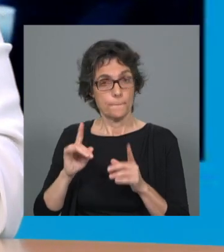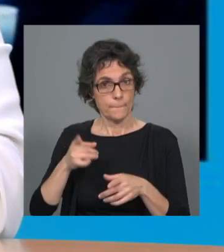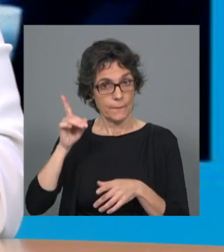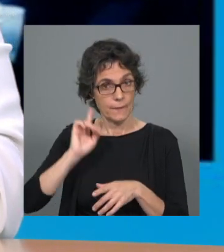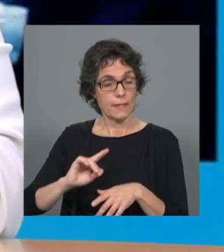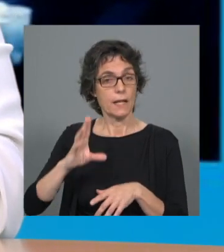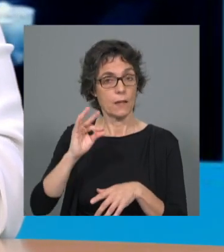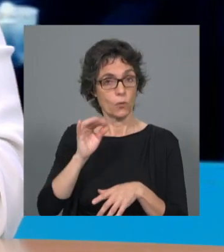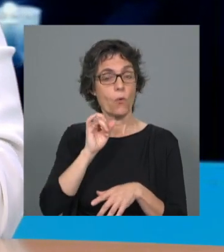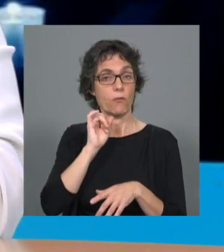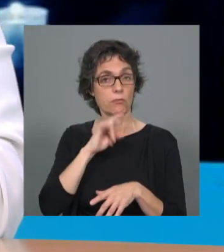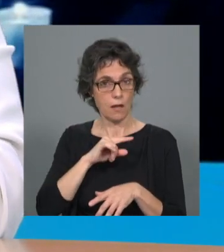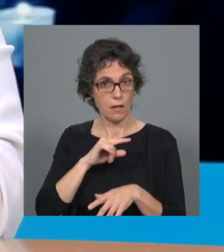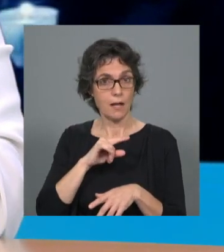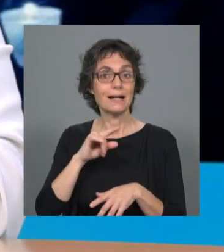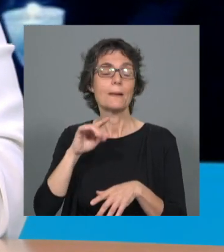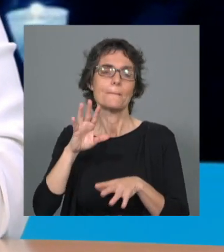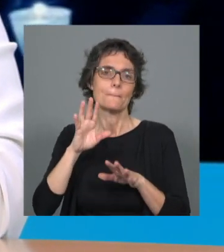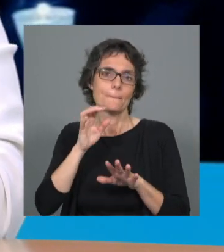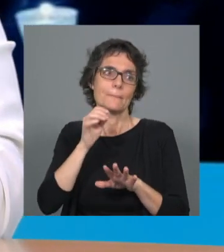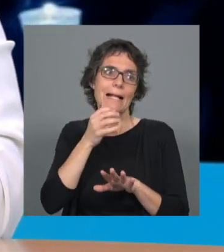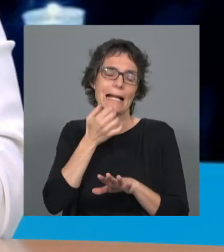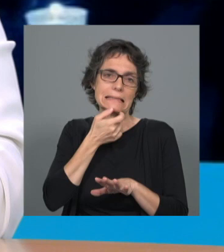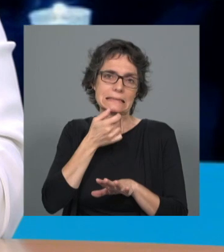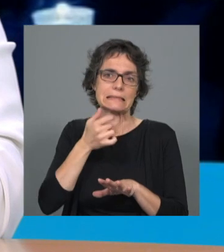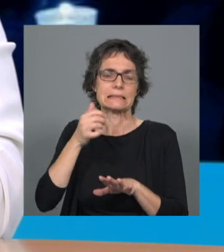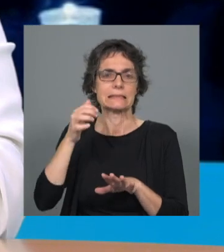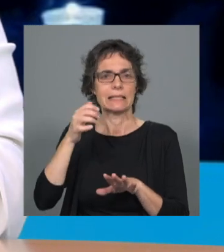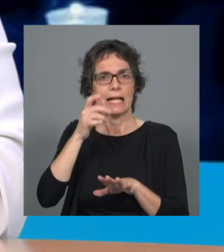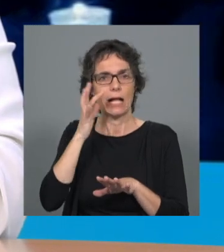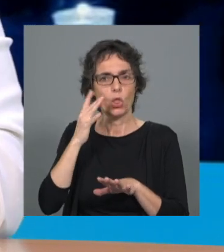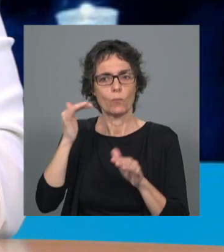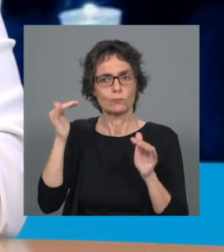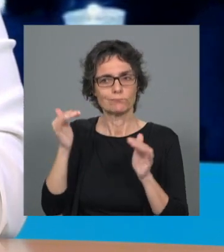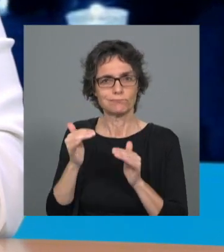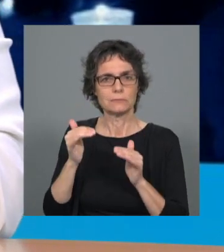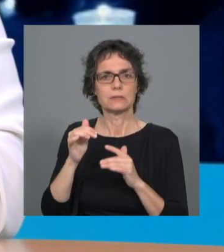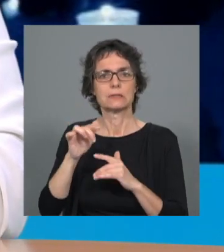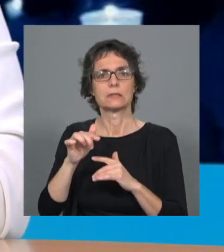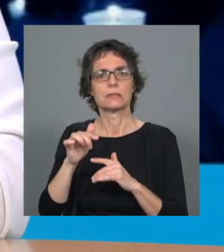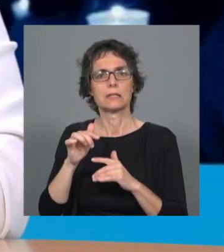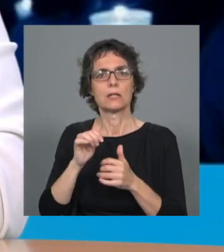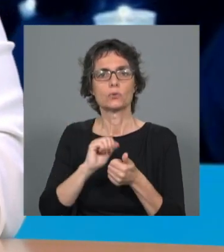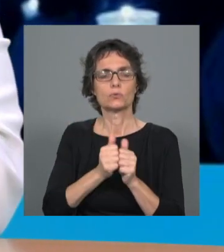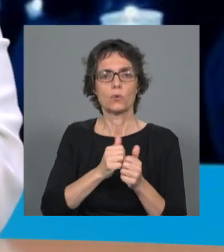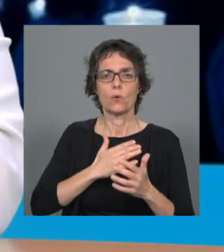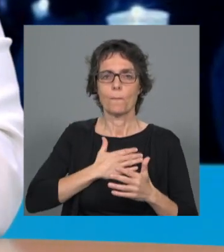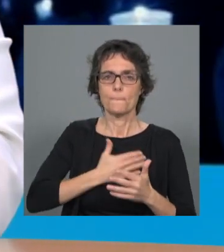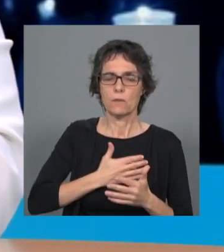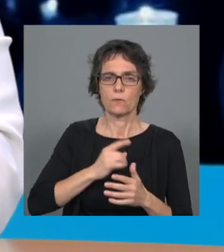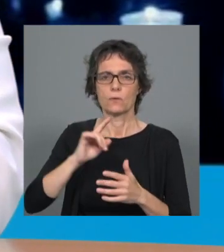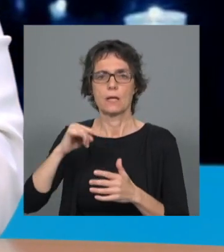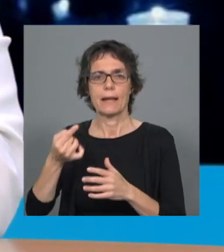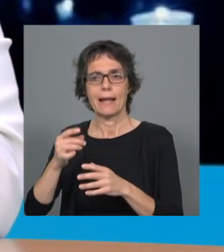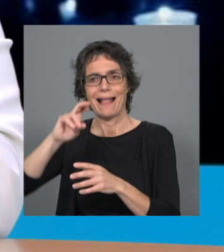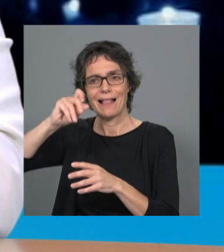que de forma reduzida, a eventos desportivos amadores e, nos casos dos concelhos que não